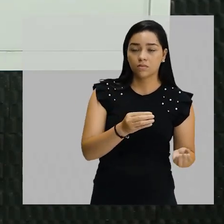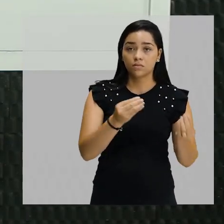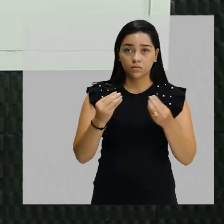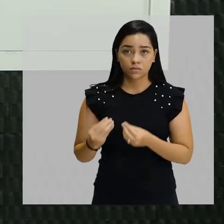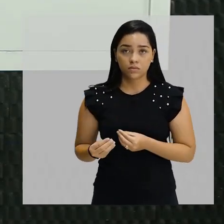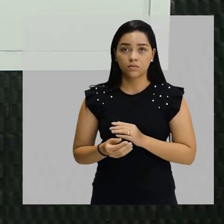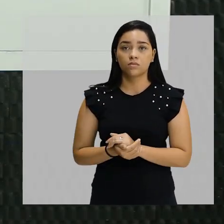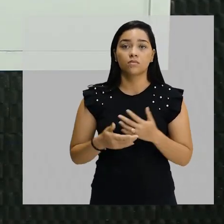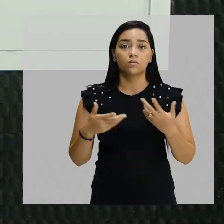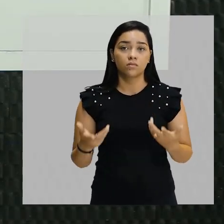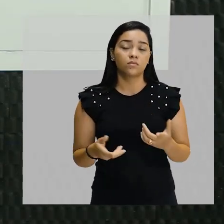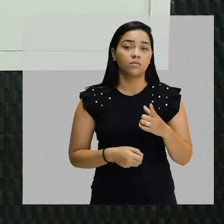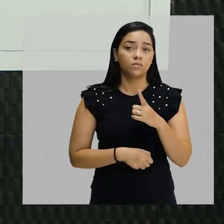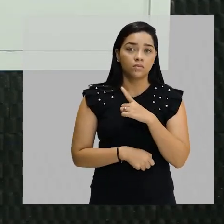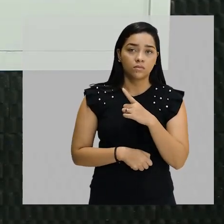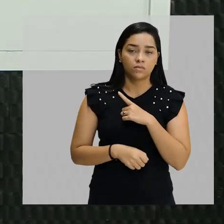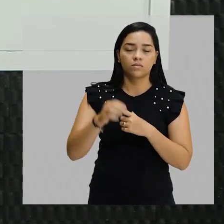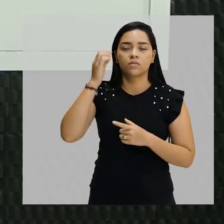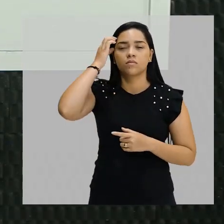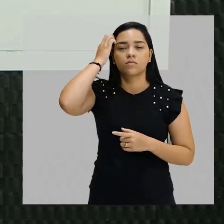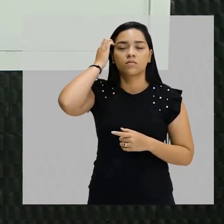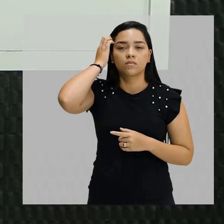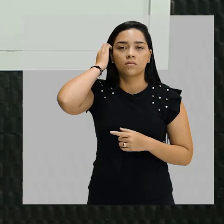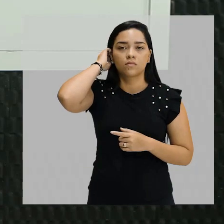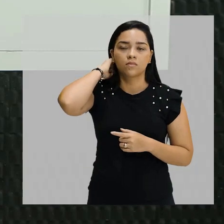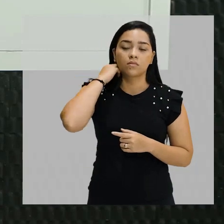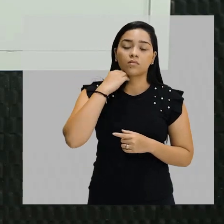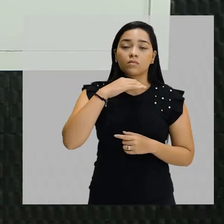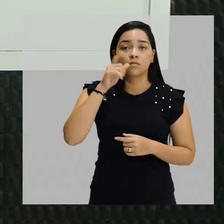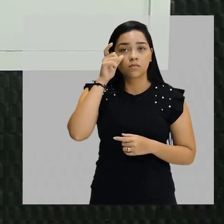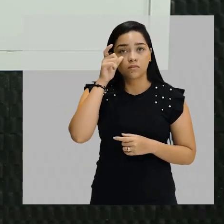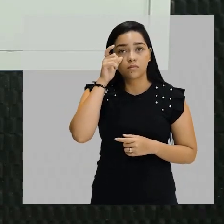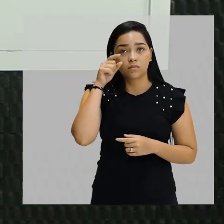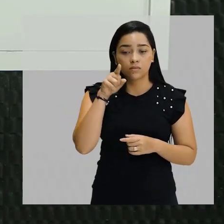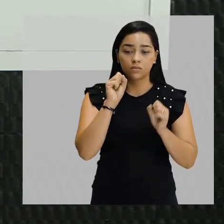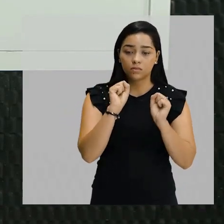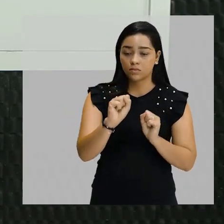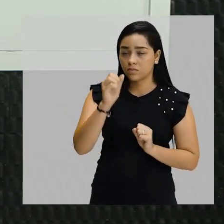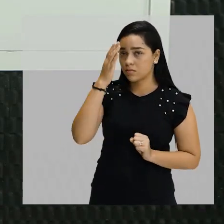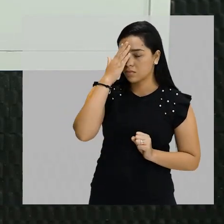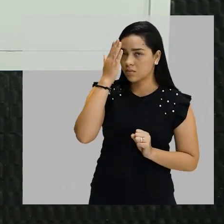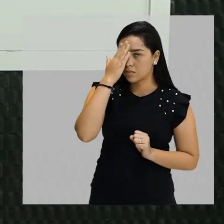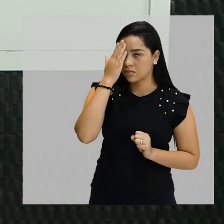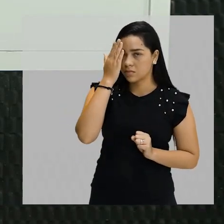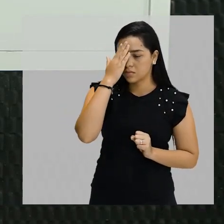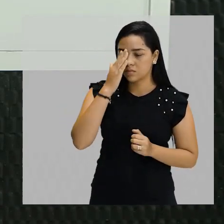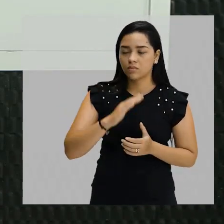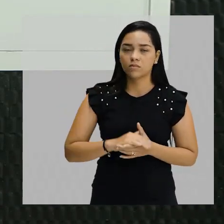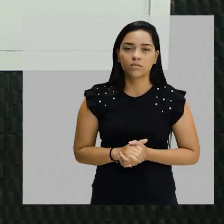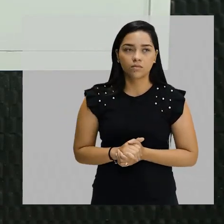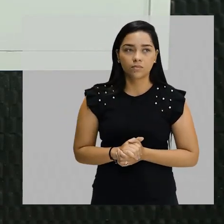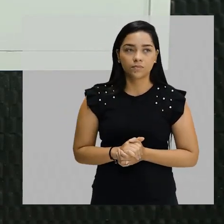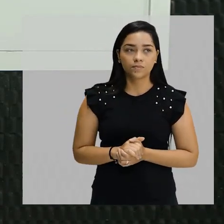Então vamos fazer aqui um elemento bem interessante para que você possa entender isso de uma maneira